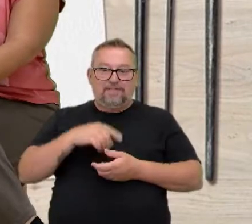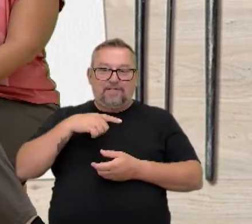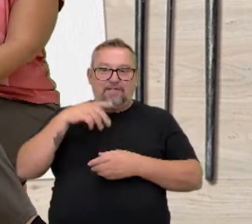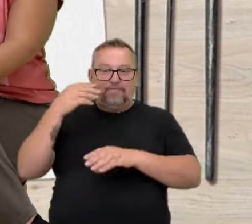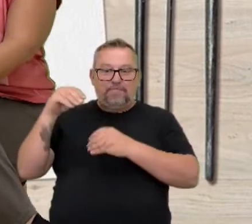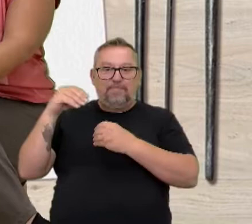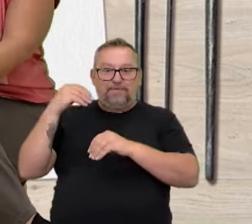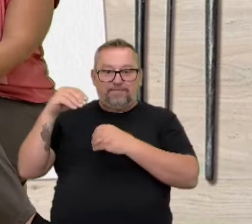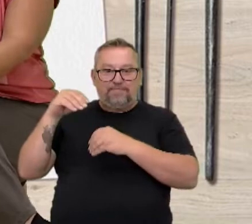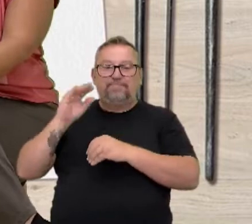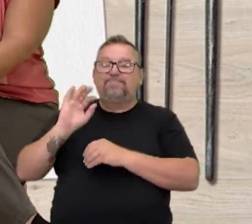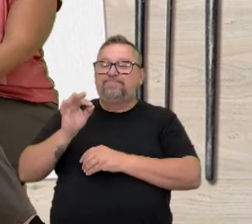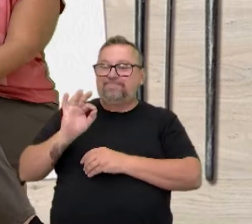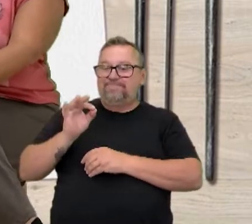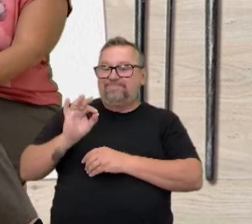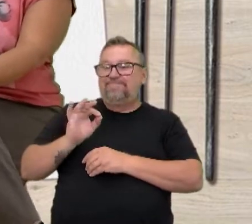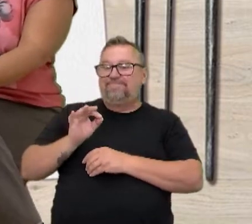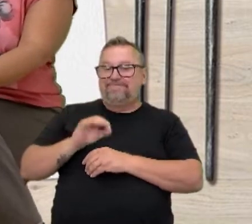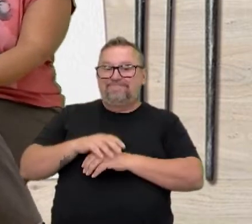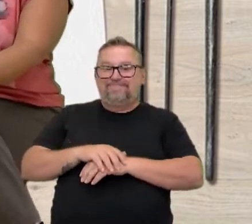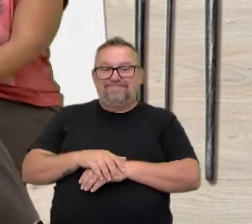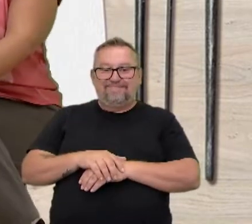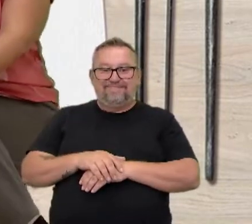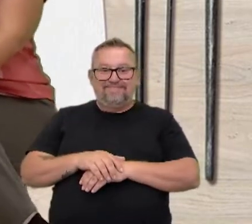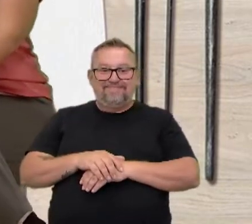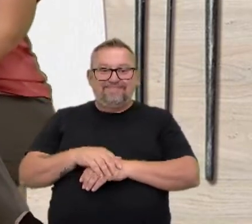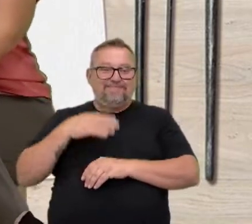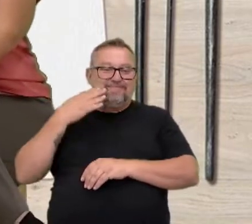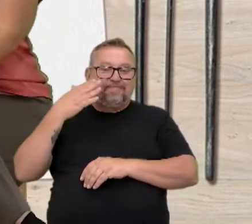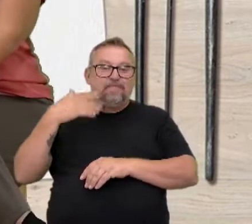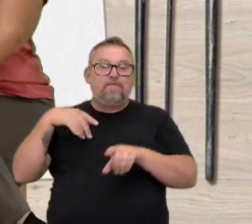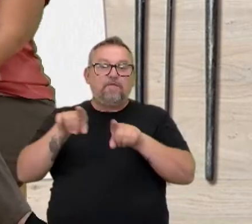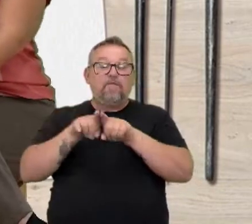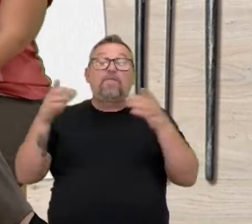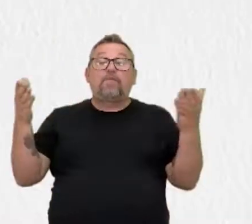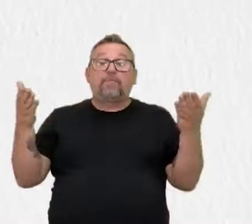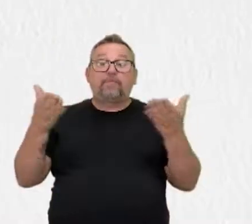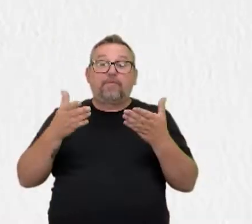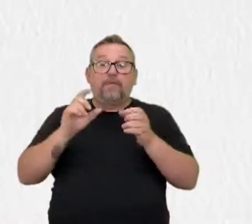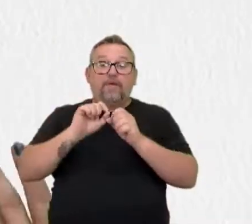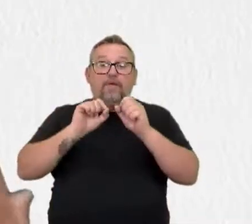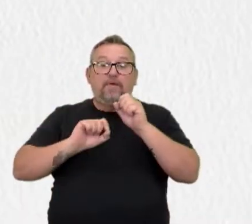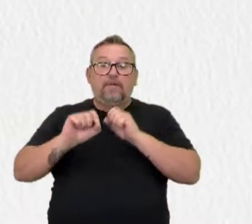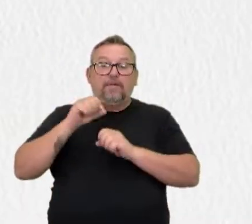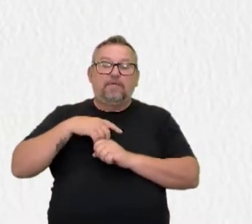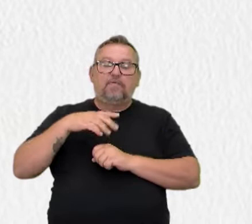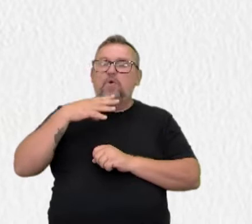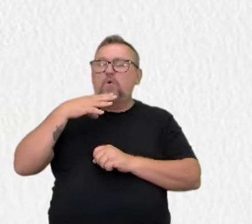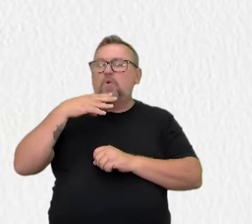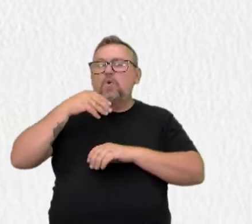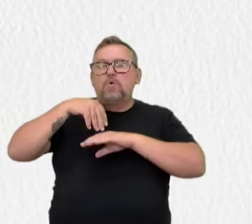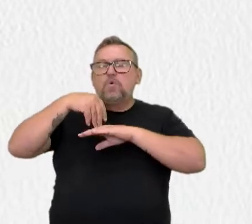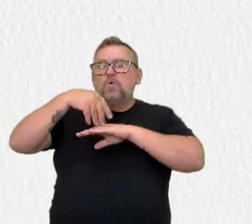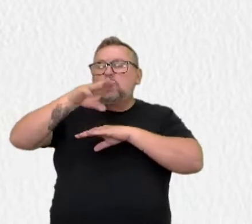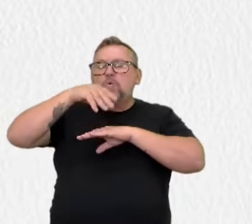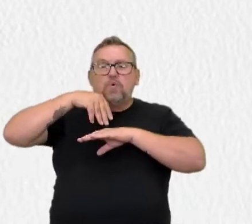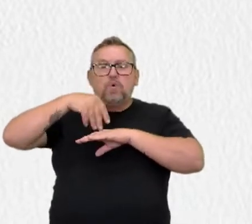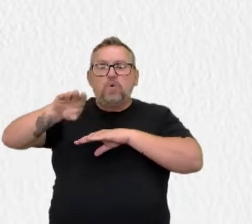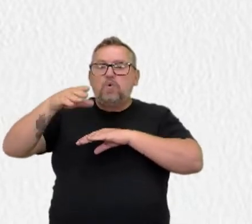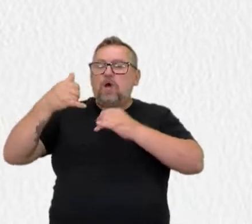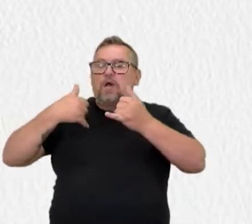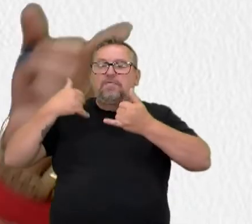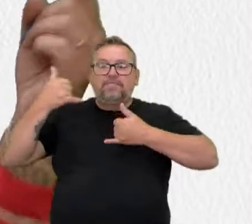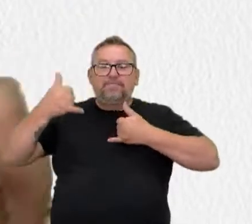né? É tipo isso, né, gente? Obrigada, viu, professor Jocely? Estamos aqui, ó, pra passar muito conhecimento, muita informação pro nosso